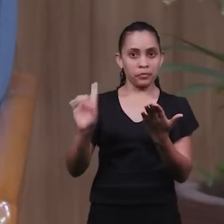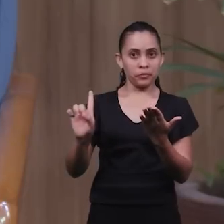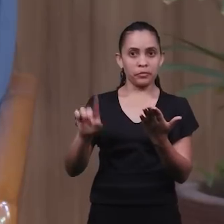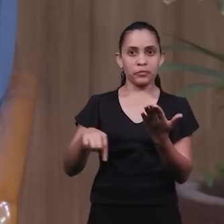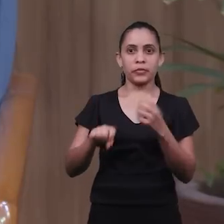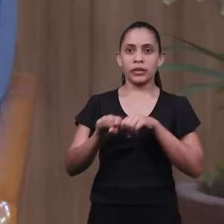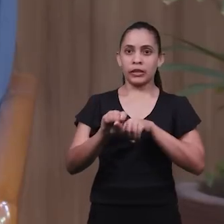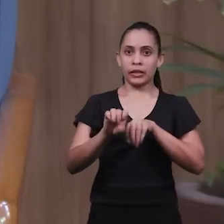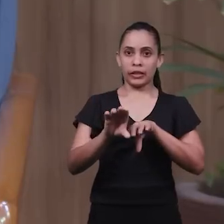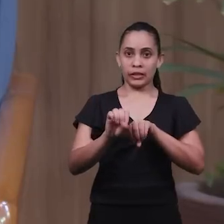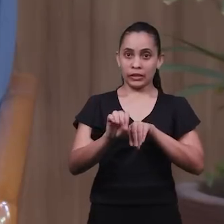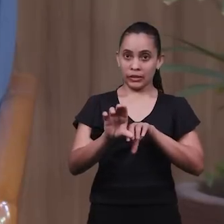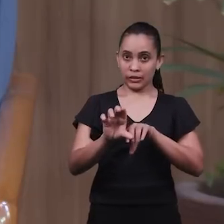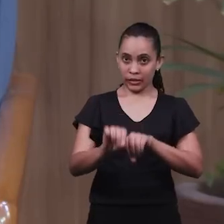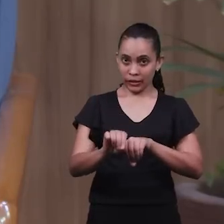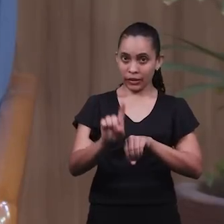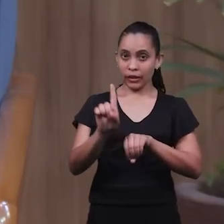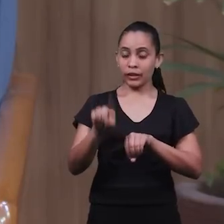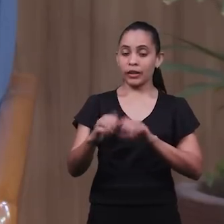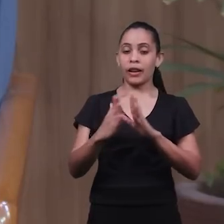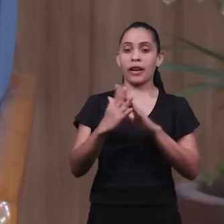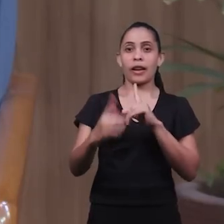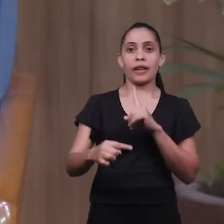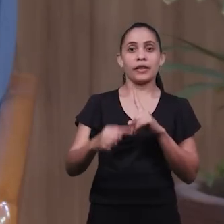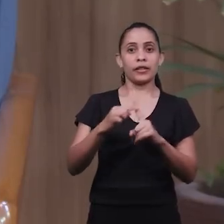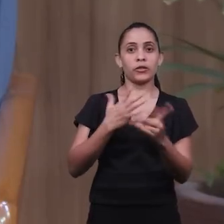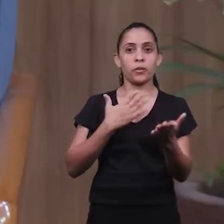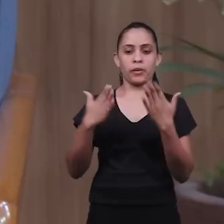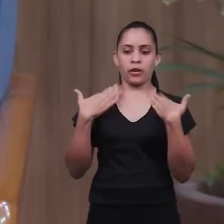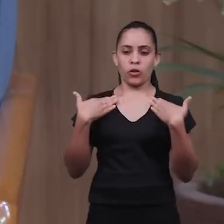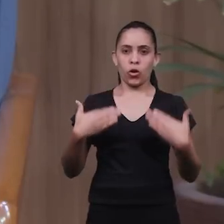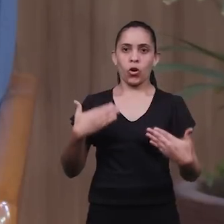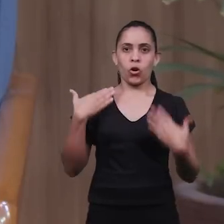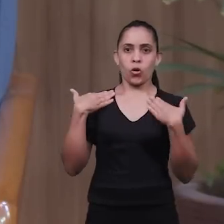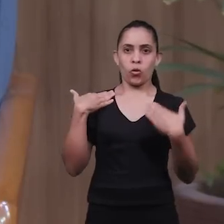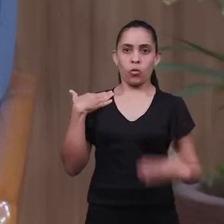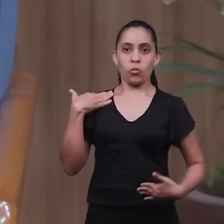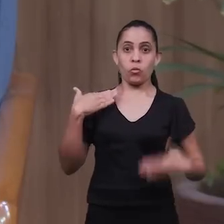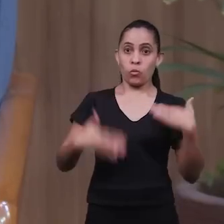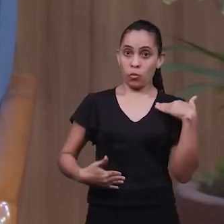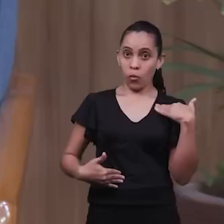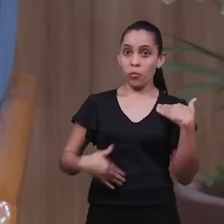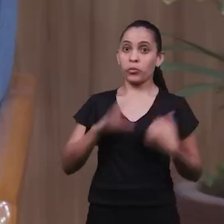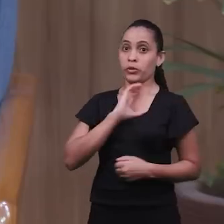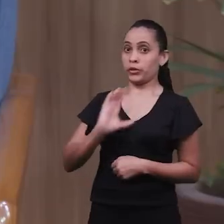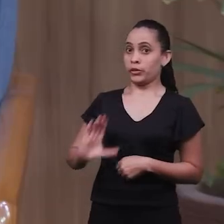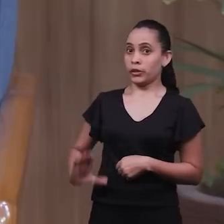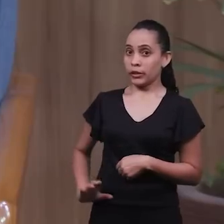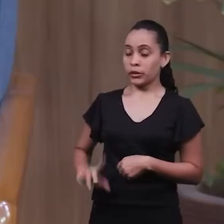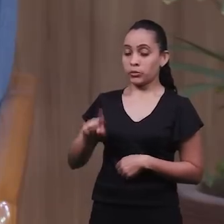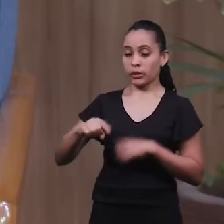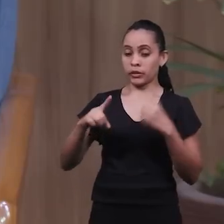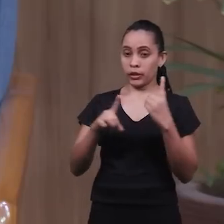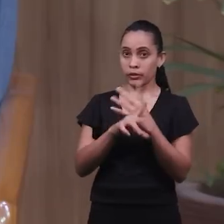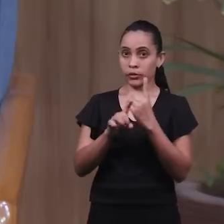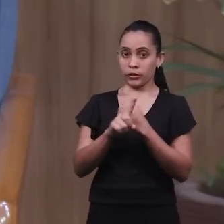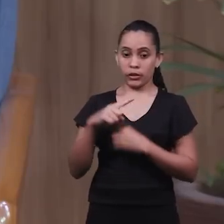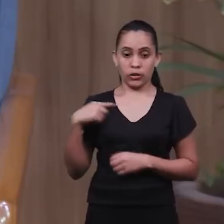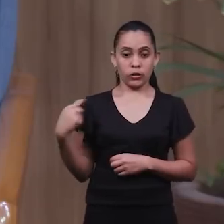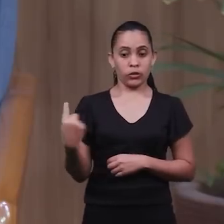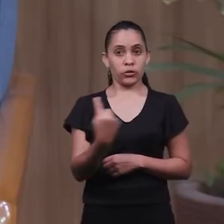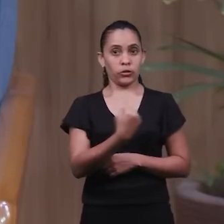nos ensina que a Igreja é o corpo de Cristo. Essa é a doutrina que faz de